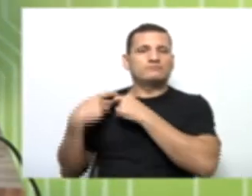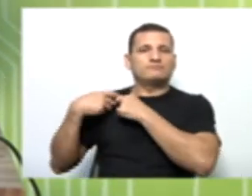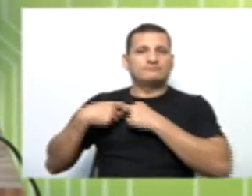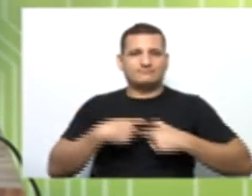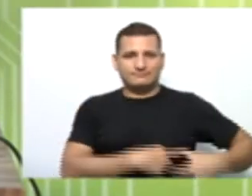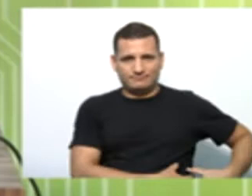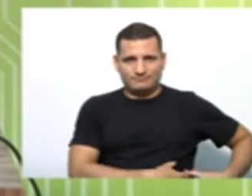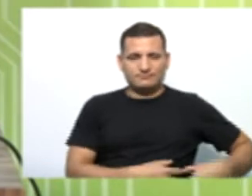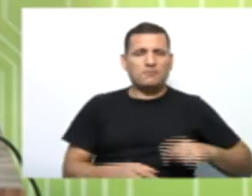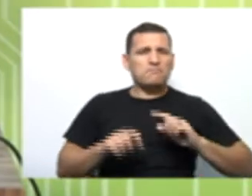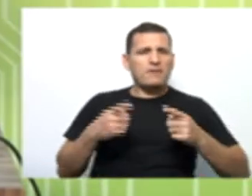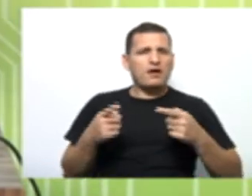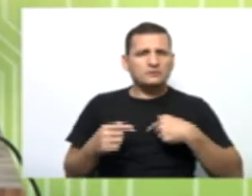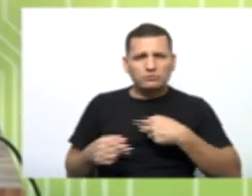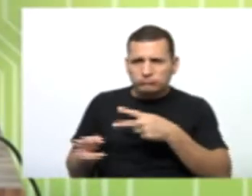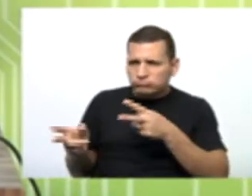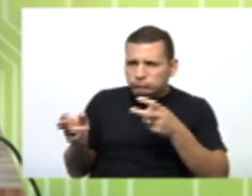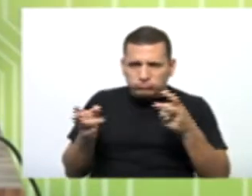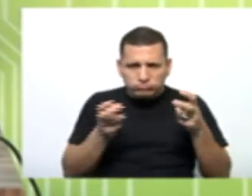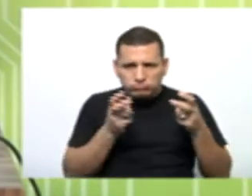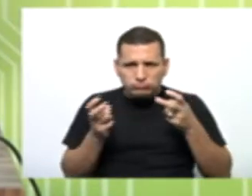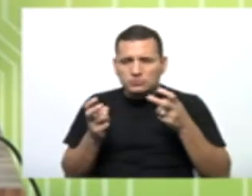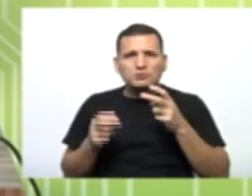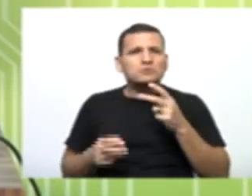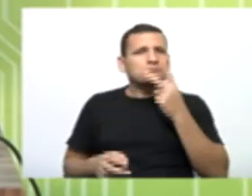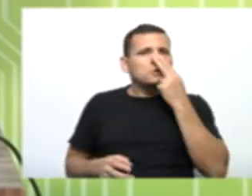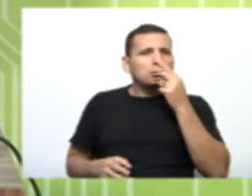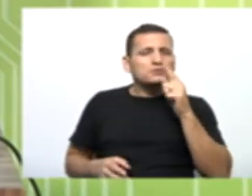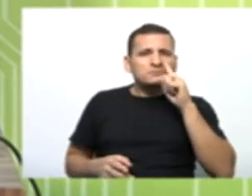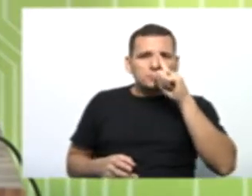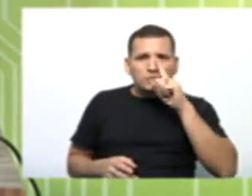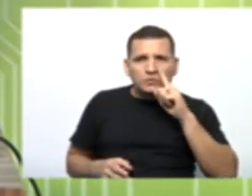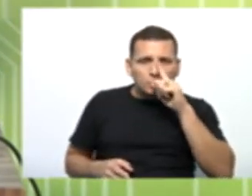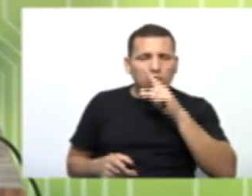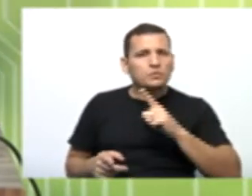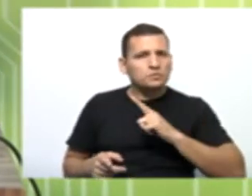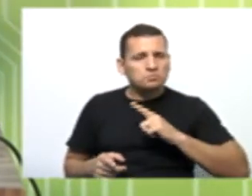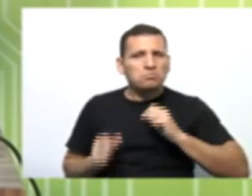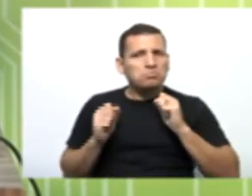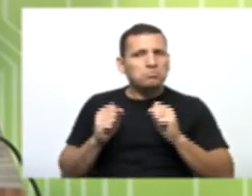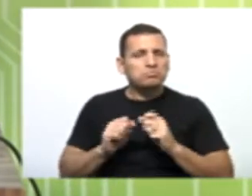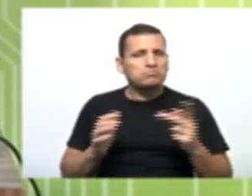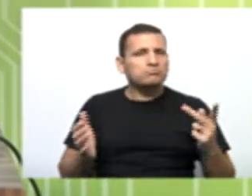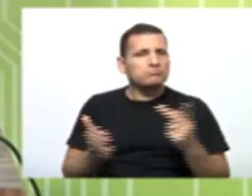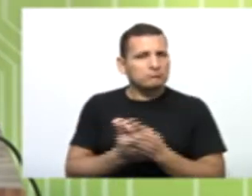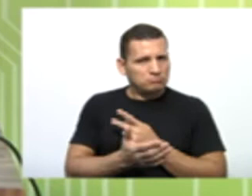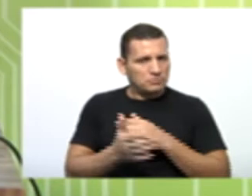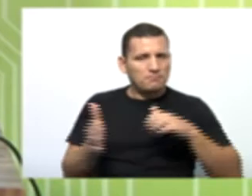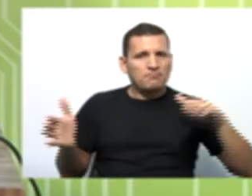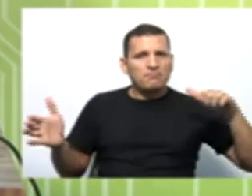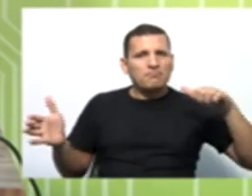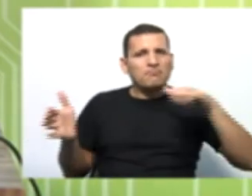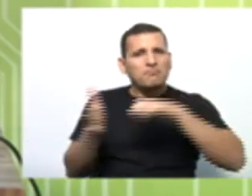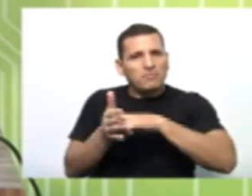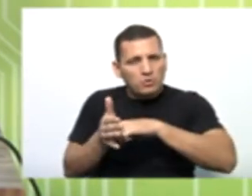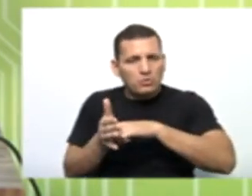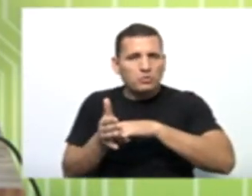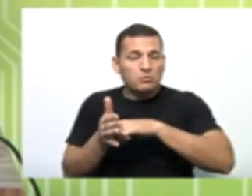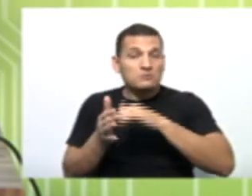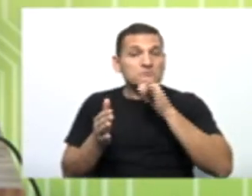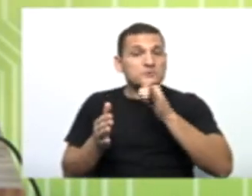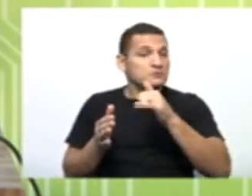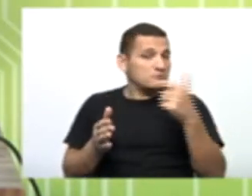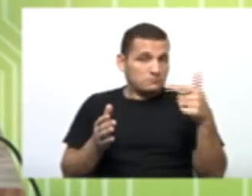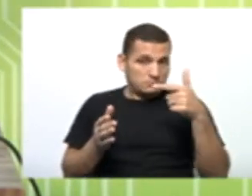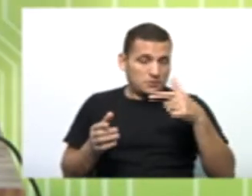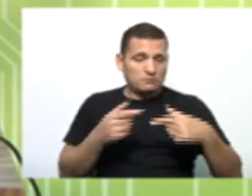tempo eu vi o risco que aquilo estava me provocando, né? Ou seja, eu poderia evidentemente sofrer um acidente e sem o cinto